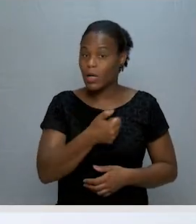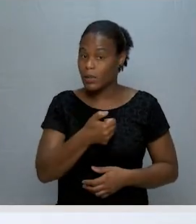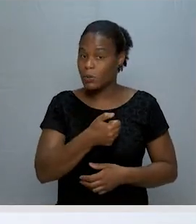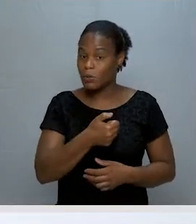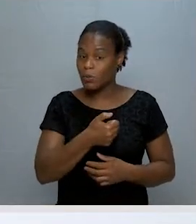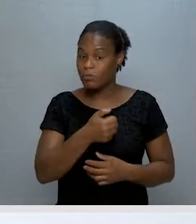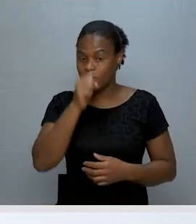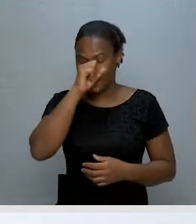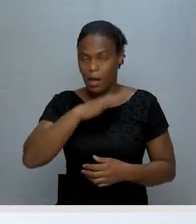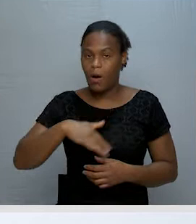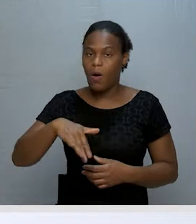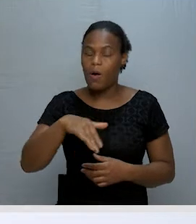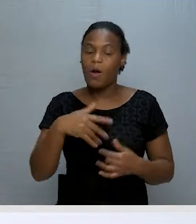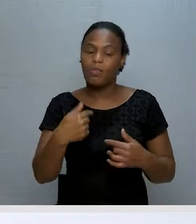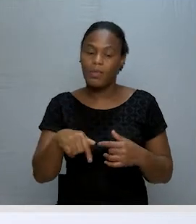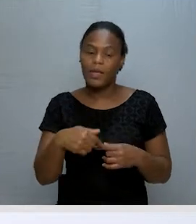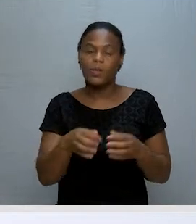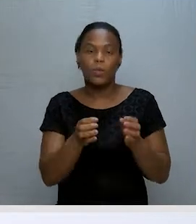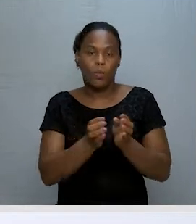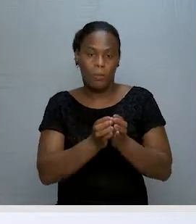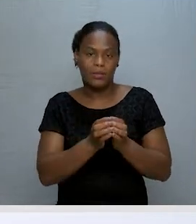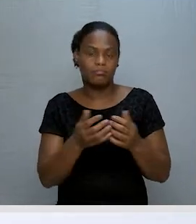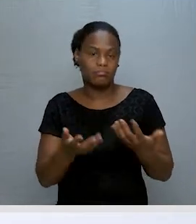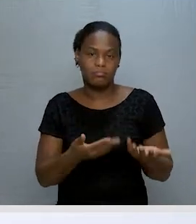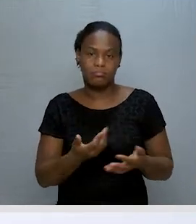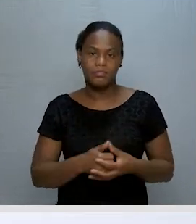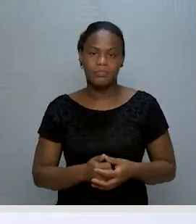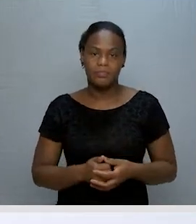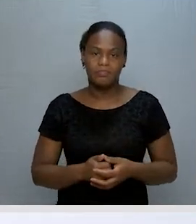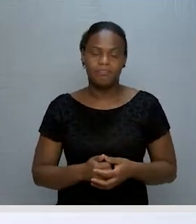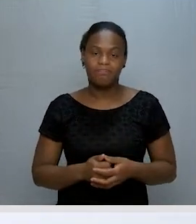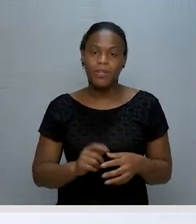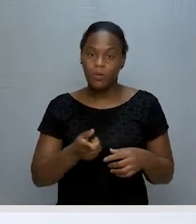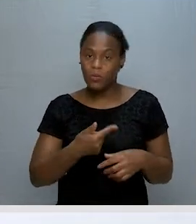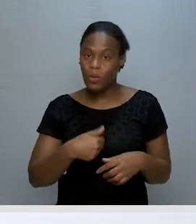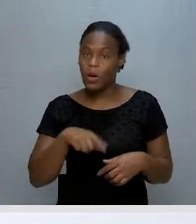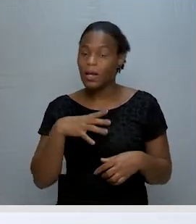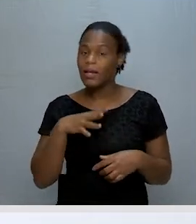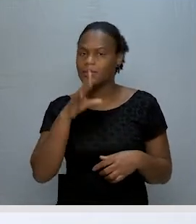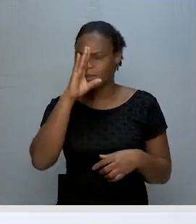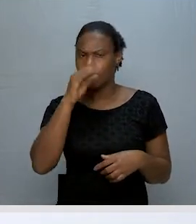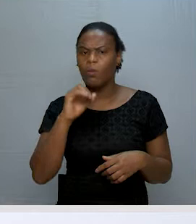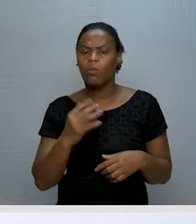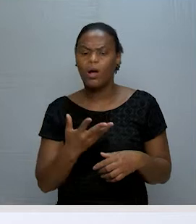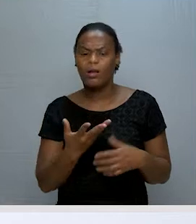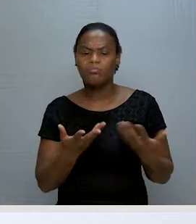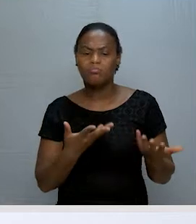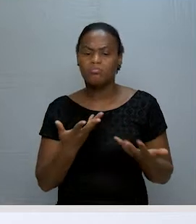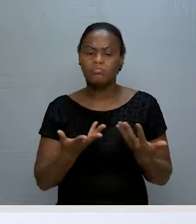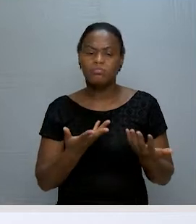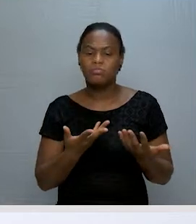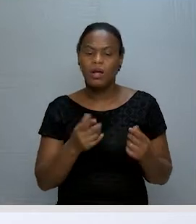1/5 da horta foi plantada com tomates. E queremos saber qual é a